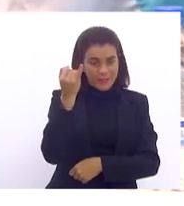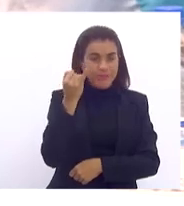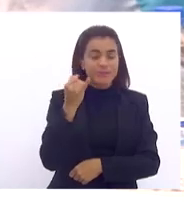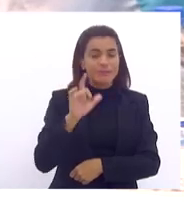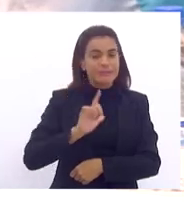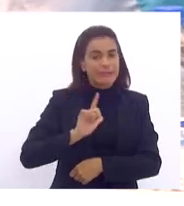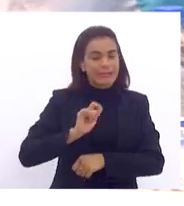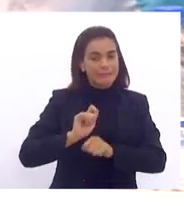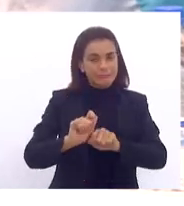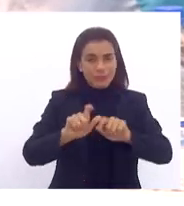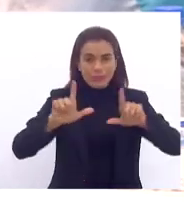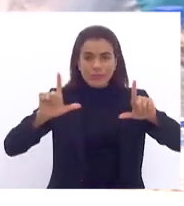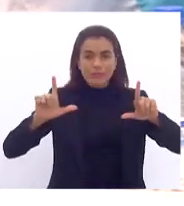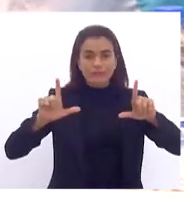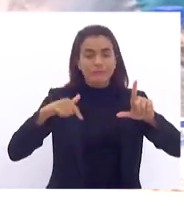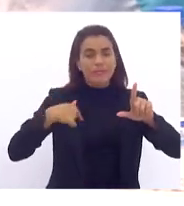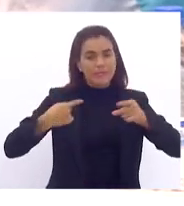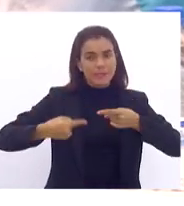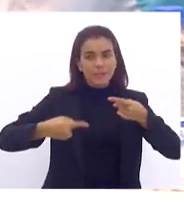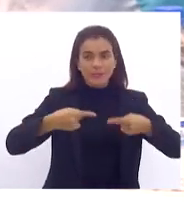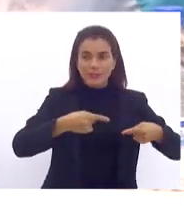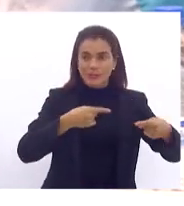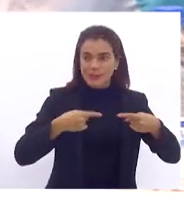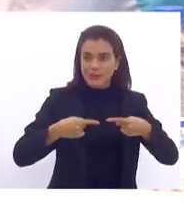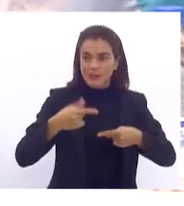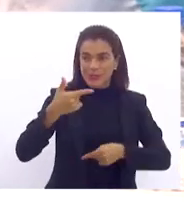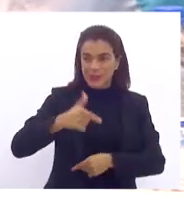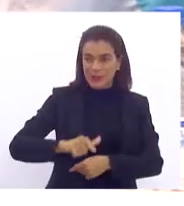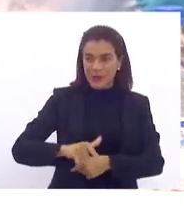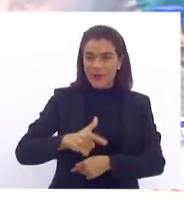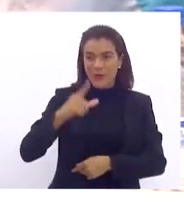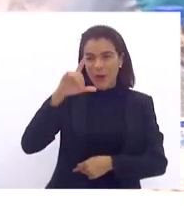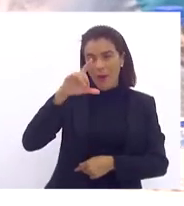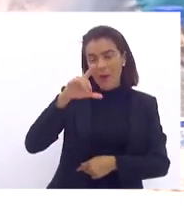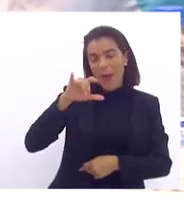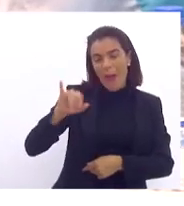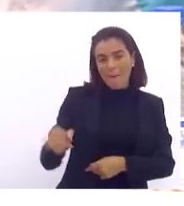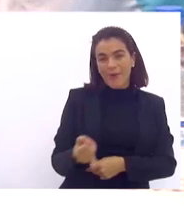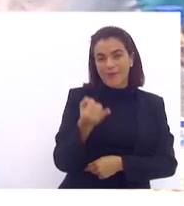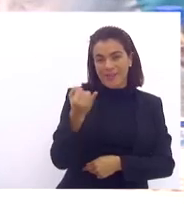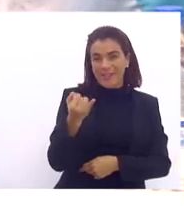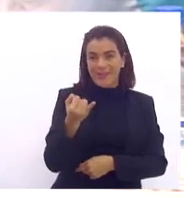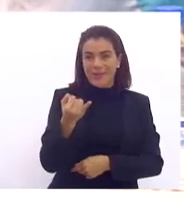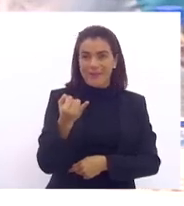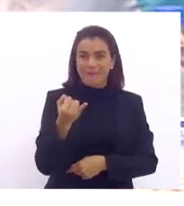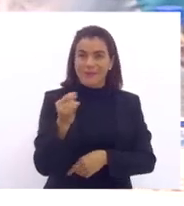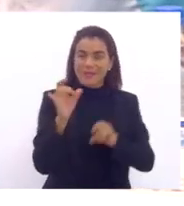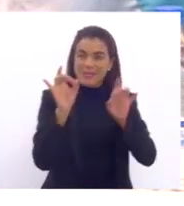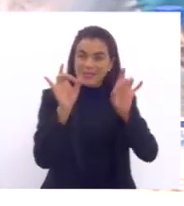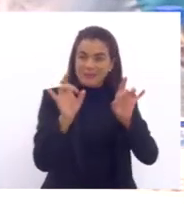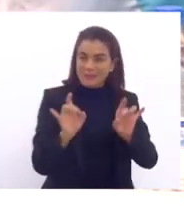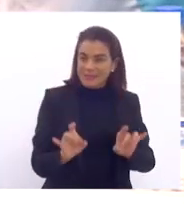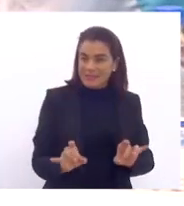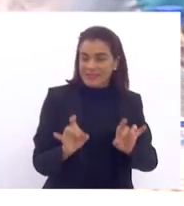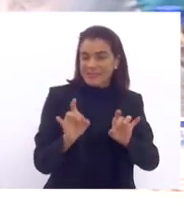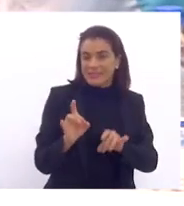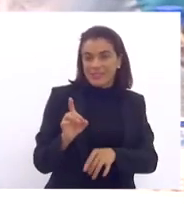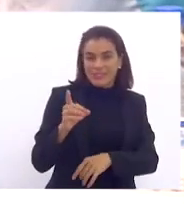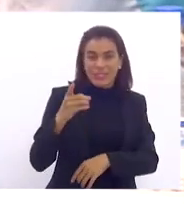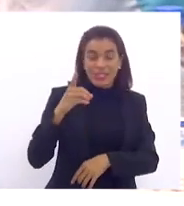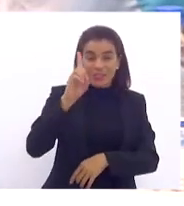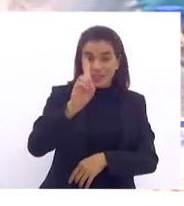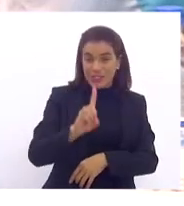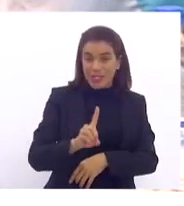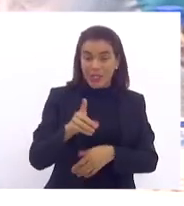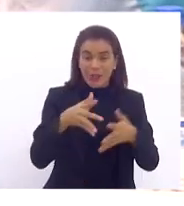destaque que se discute e aqui eu de novo aproveito a presença do professor João especialista em Direito n americano que se discute